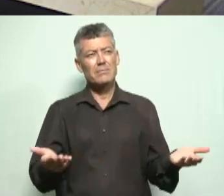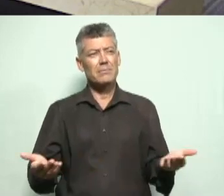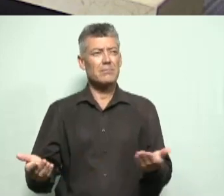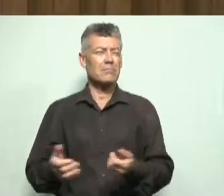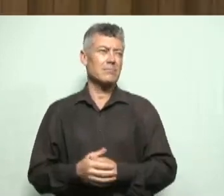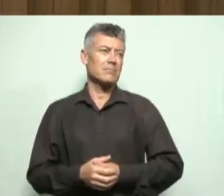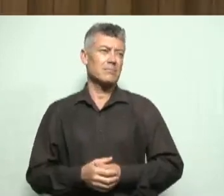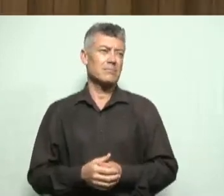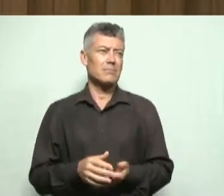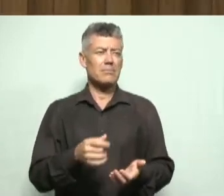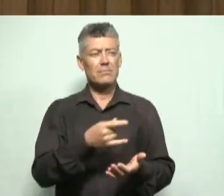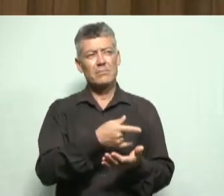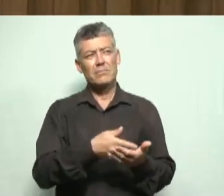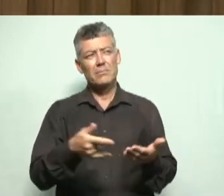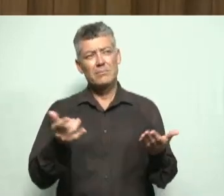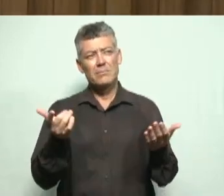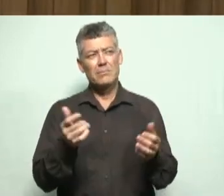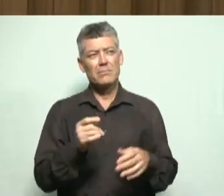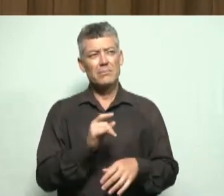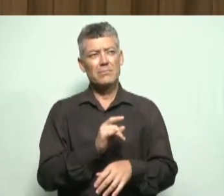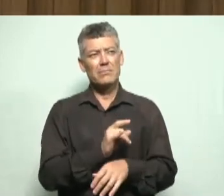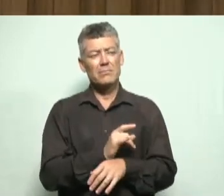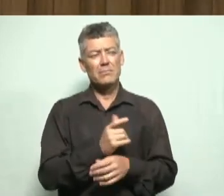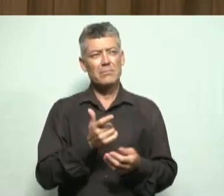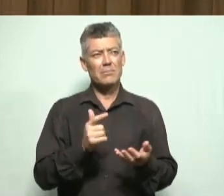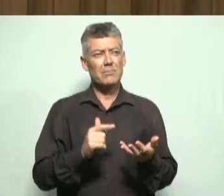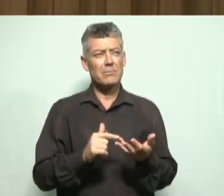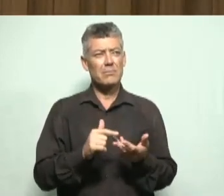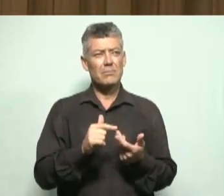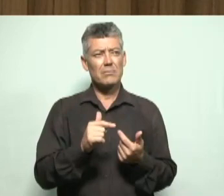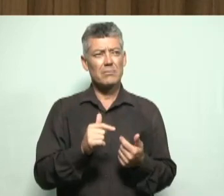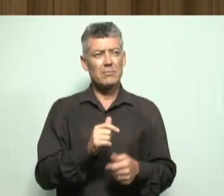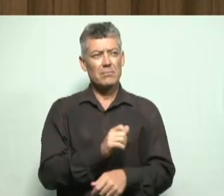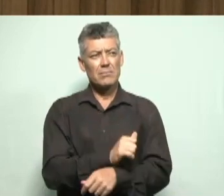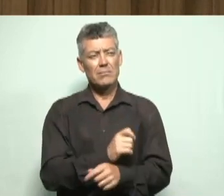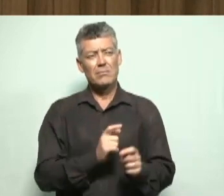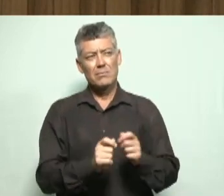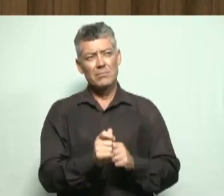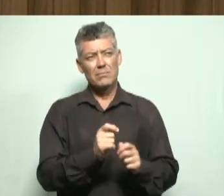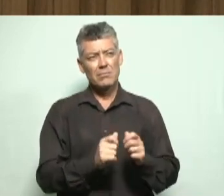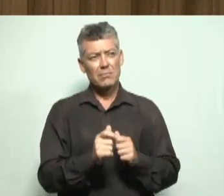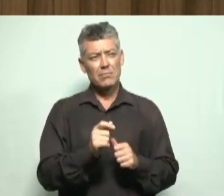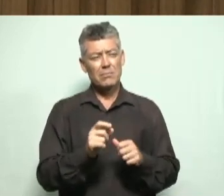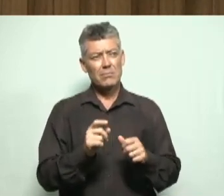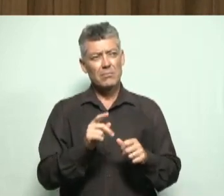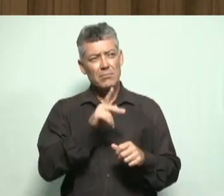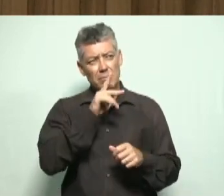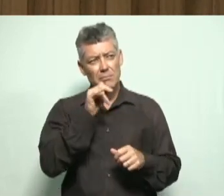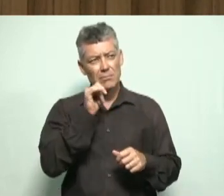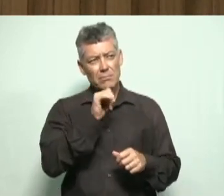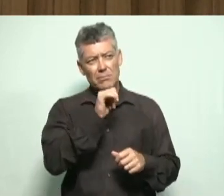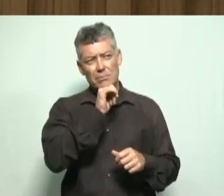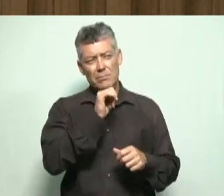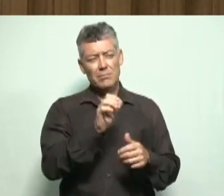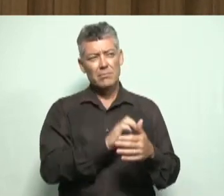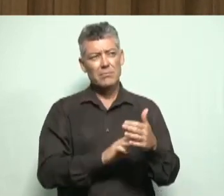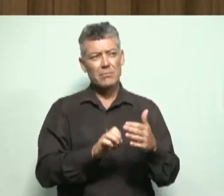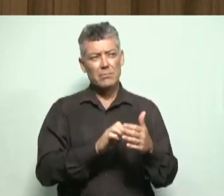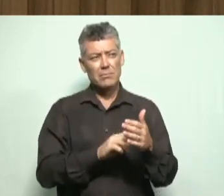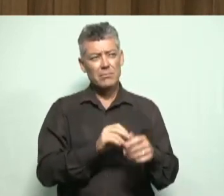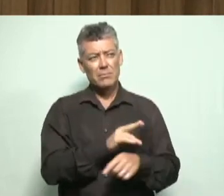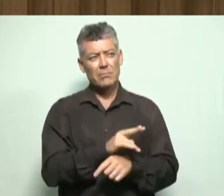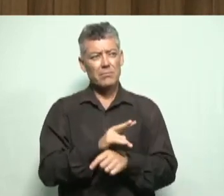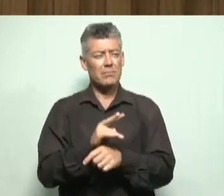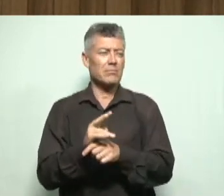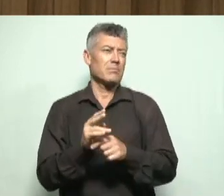notificações, faturas e boletos emitidos pelos órgãos da administração direta e indireta, pelas concessionárias municipais e pelas empresas terceirizadas prestadoras de